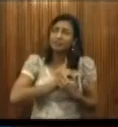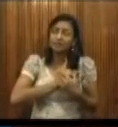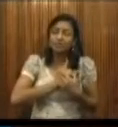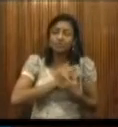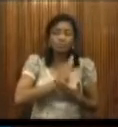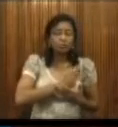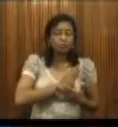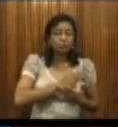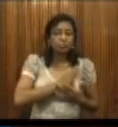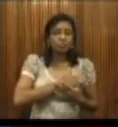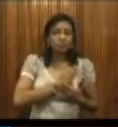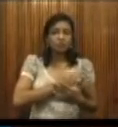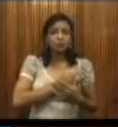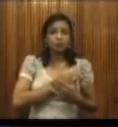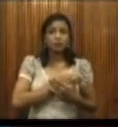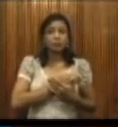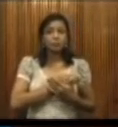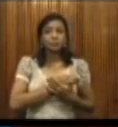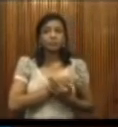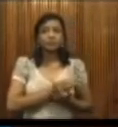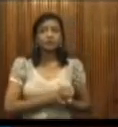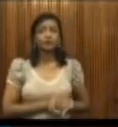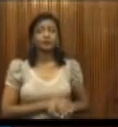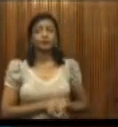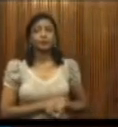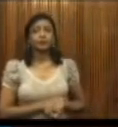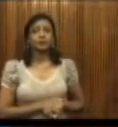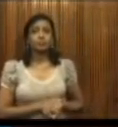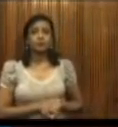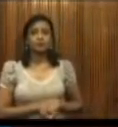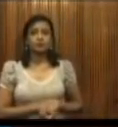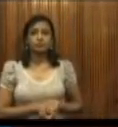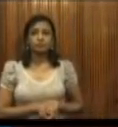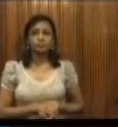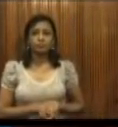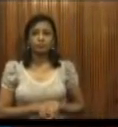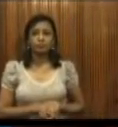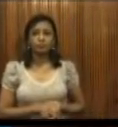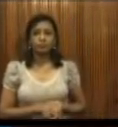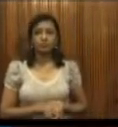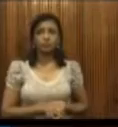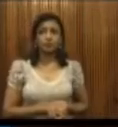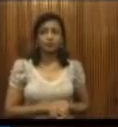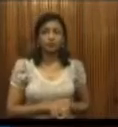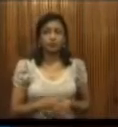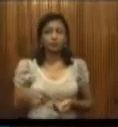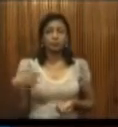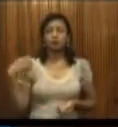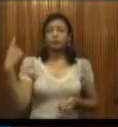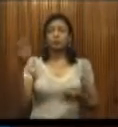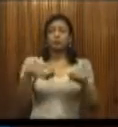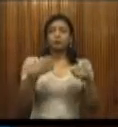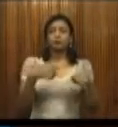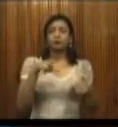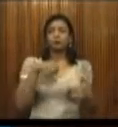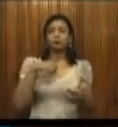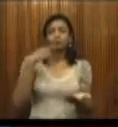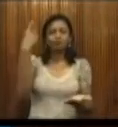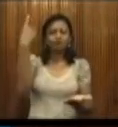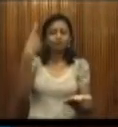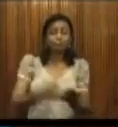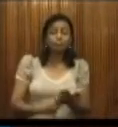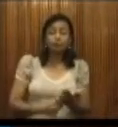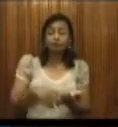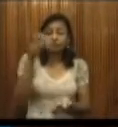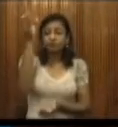jovem? Então vem e segue-me. É preciso ter um compromisso direto com Cristo. É preciso